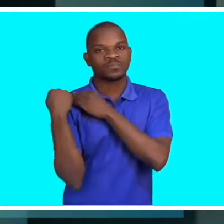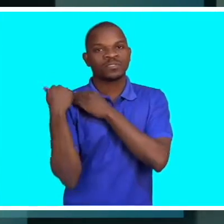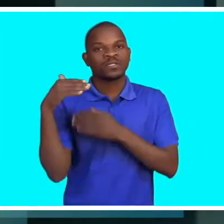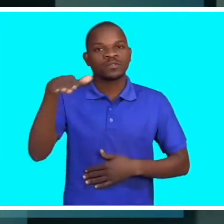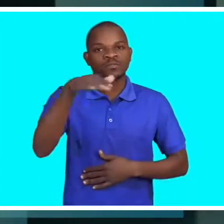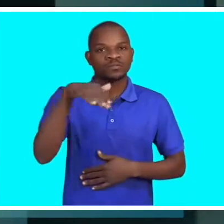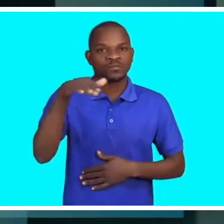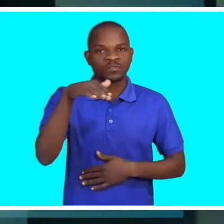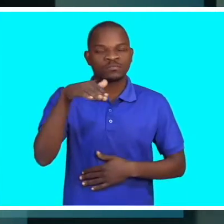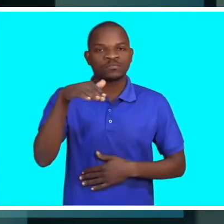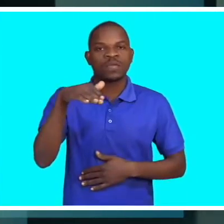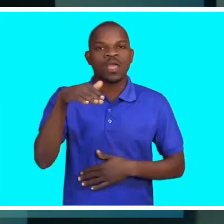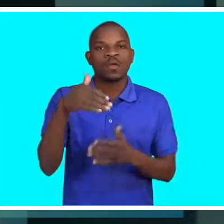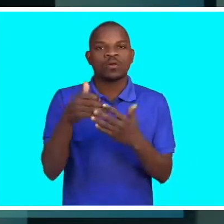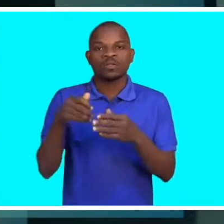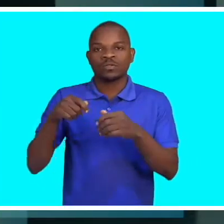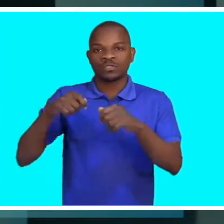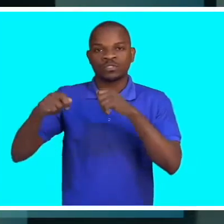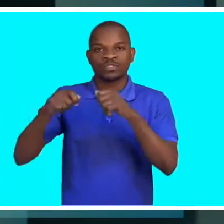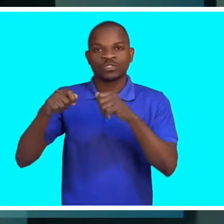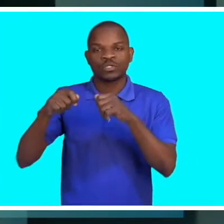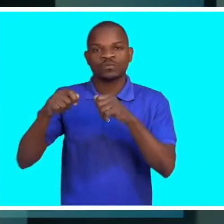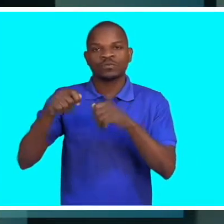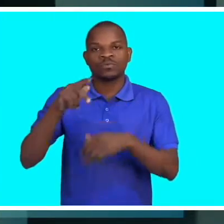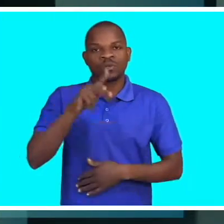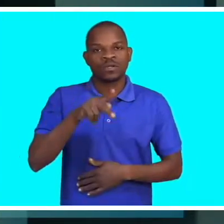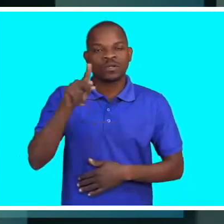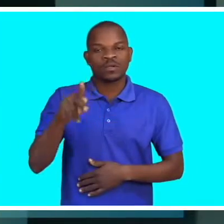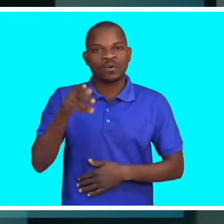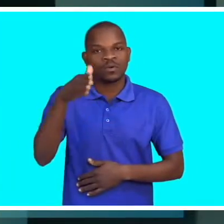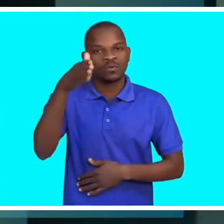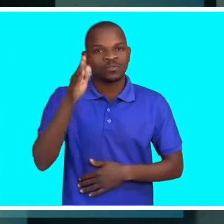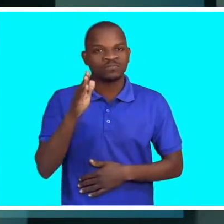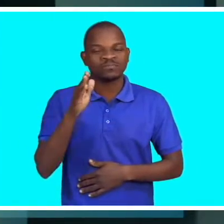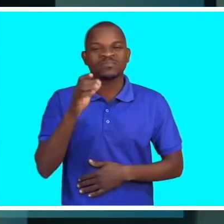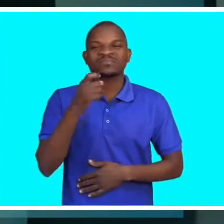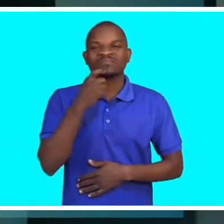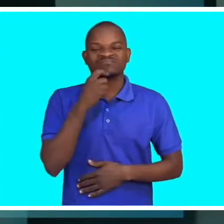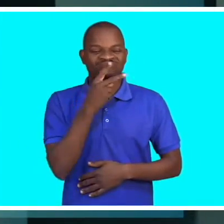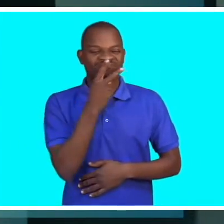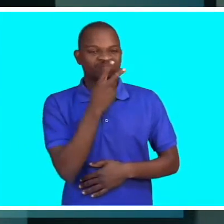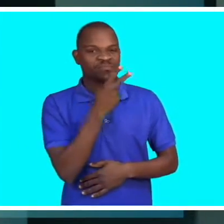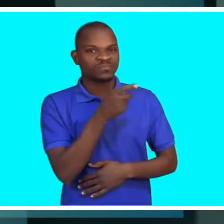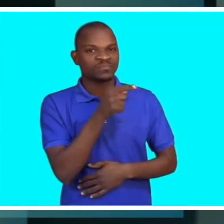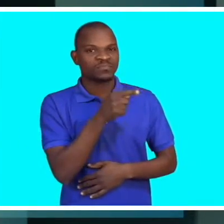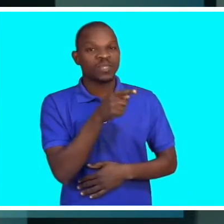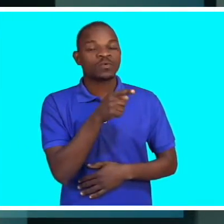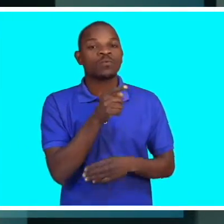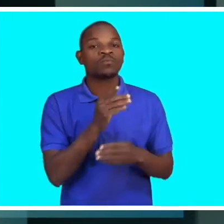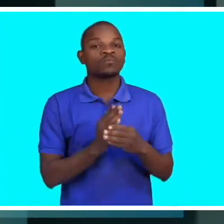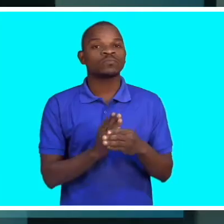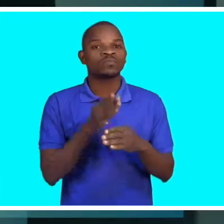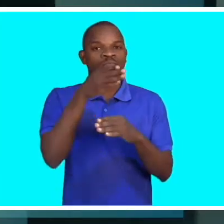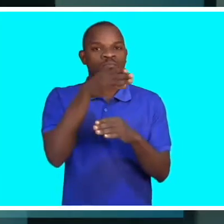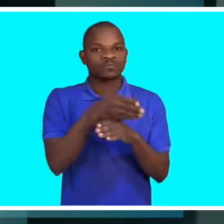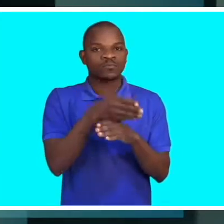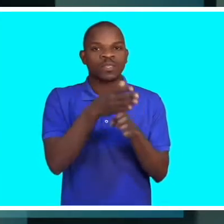é uma responsabilidade social que a gestão especial daqui vê como